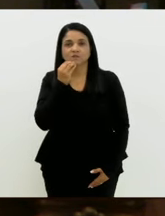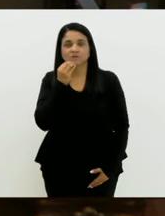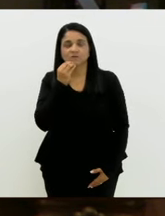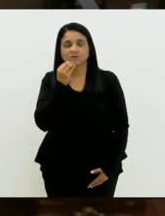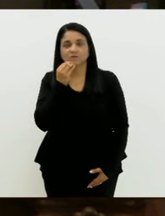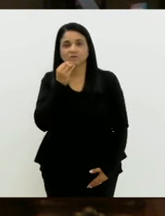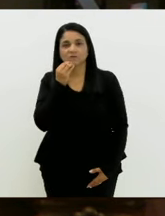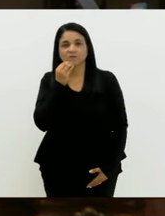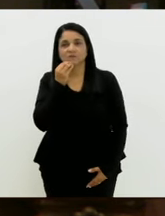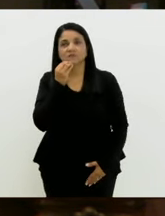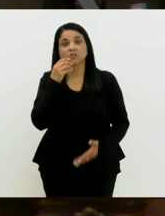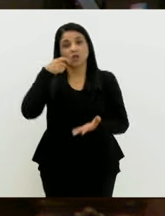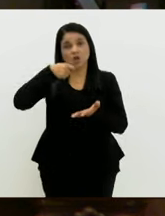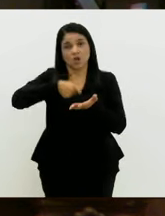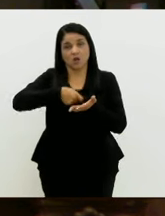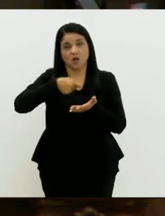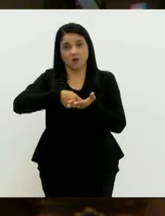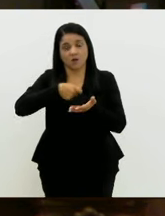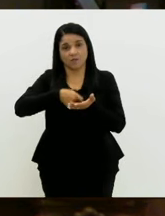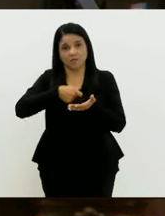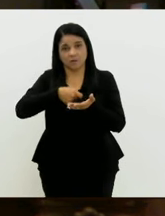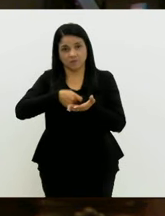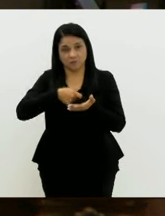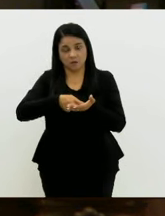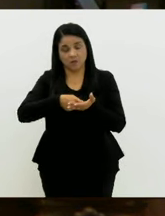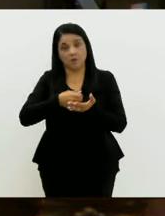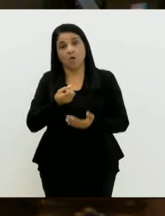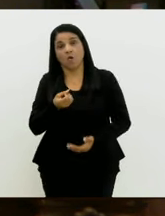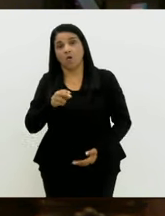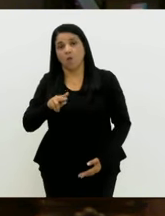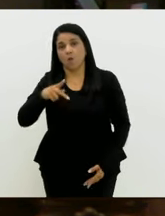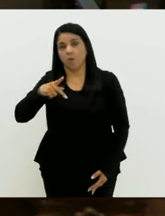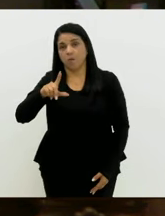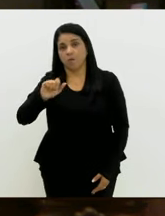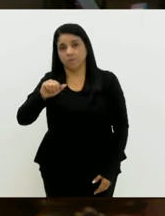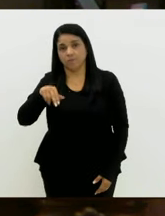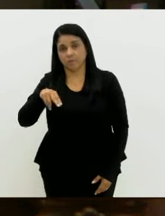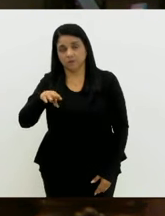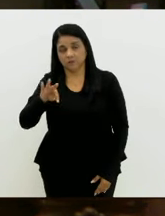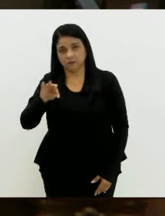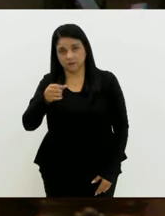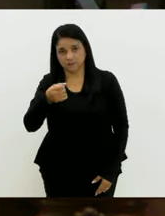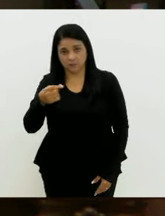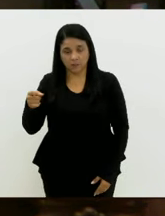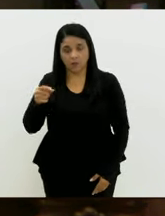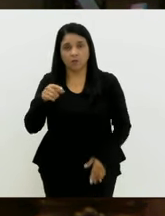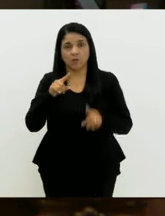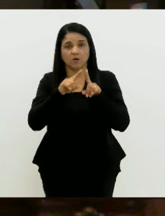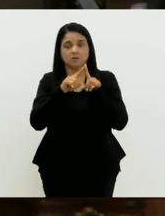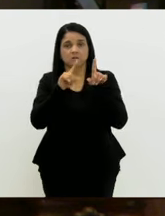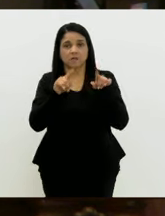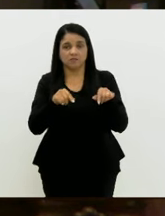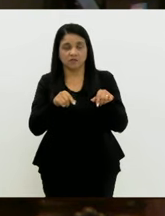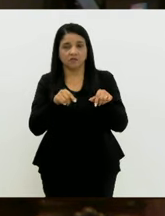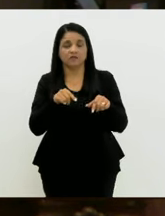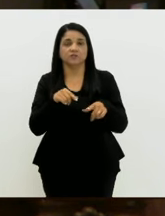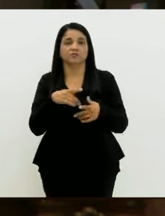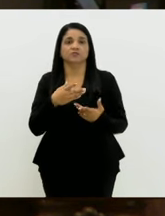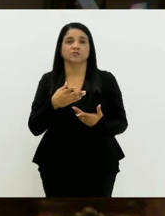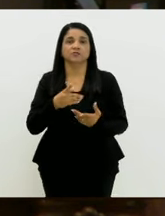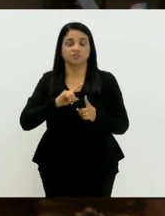dispense a obrigatoriedade de serviço ou plantão às agentes de segurança pública e de gases